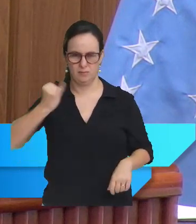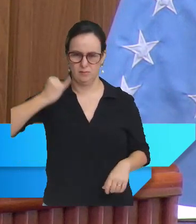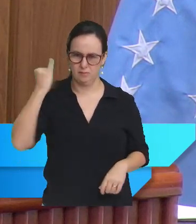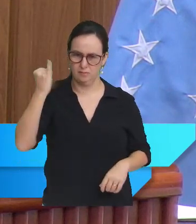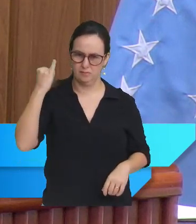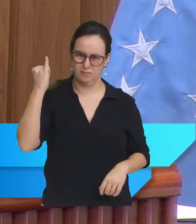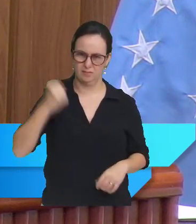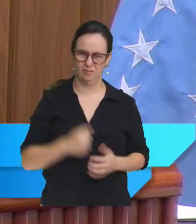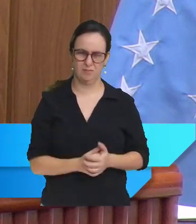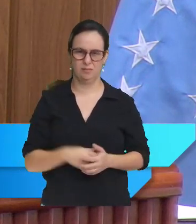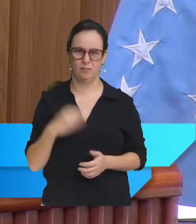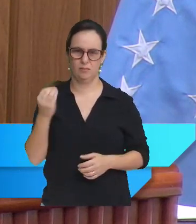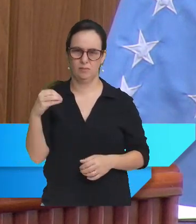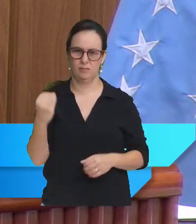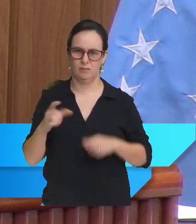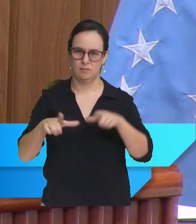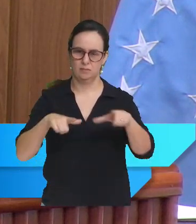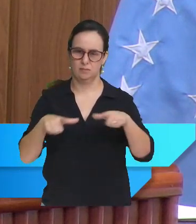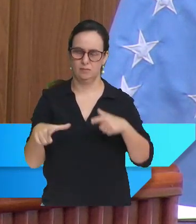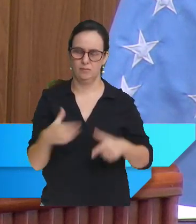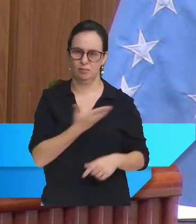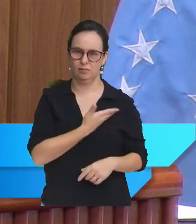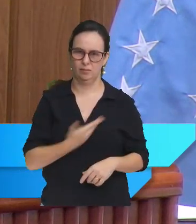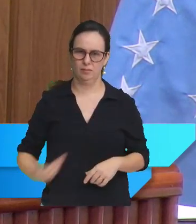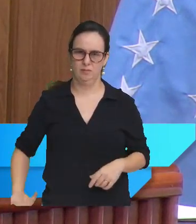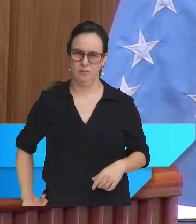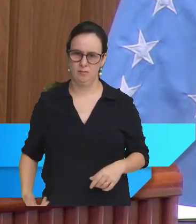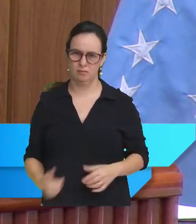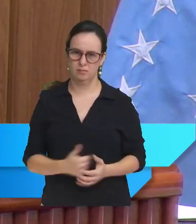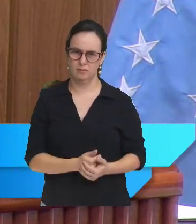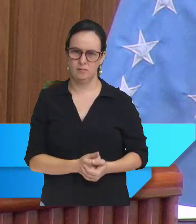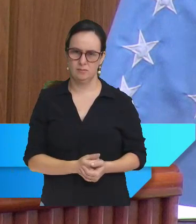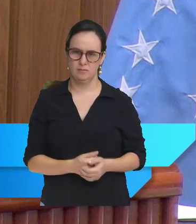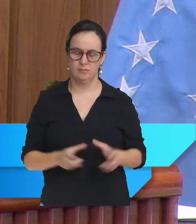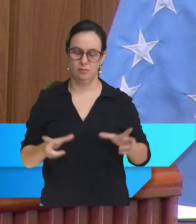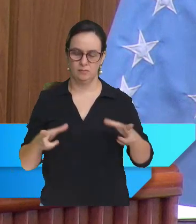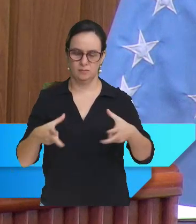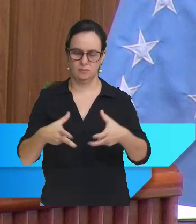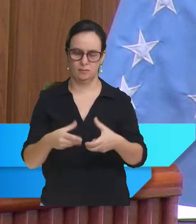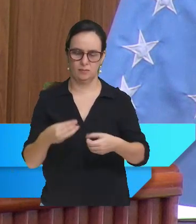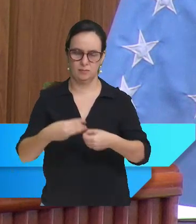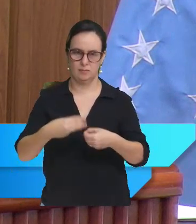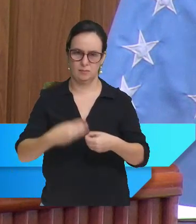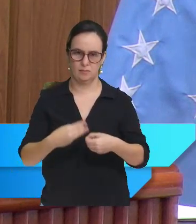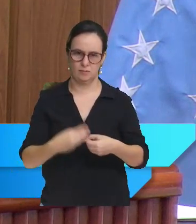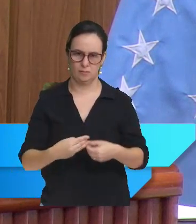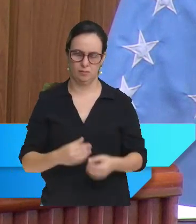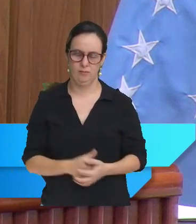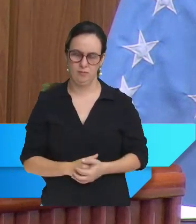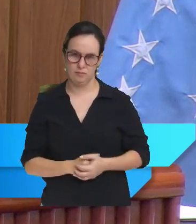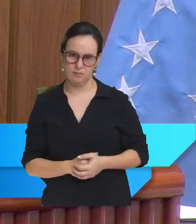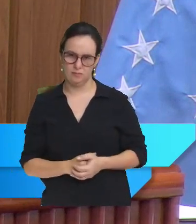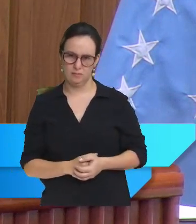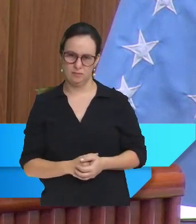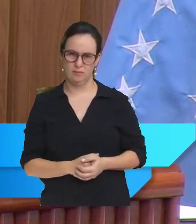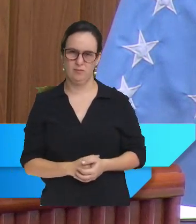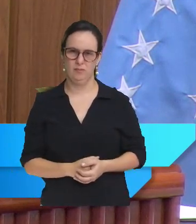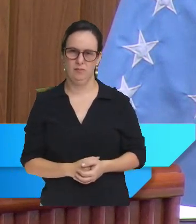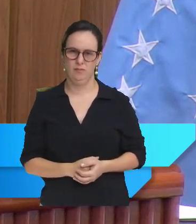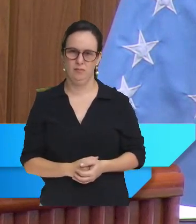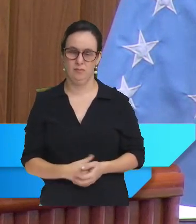exercer uma função pública aqui de legislador na Câmara Municipal. E, durante esse período, como